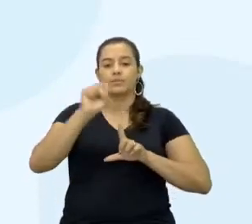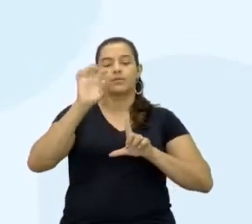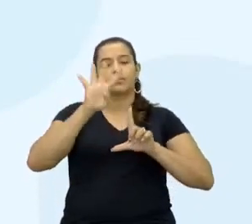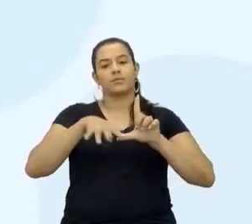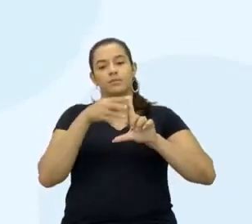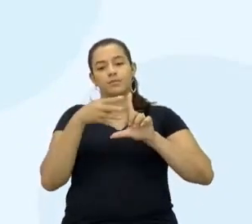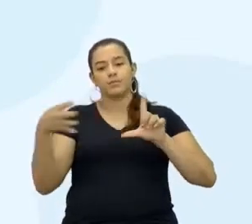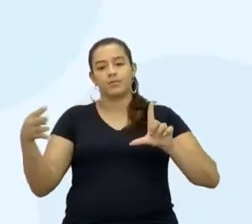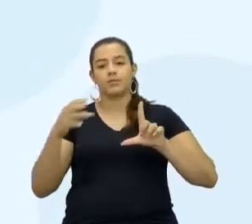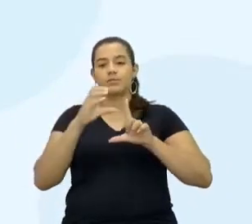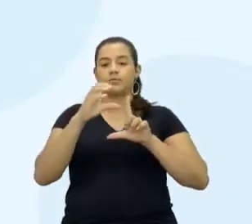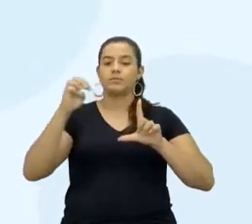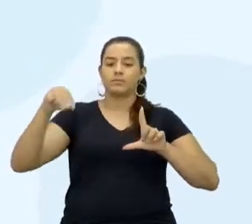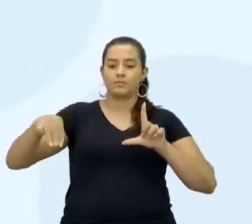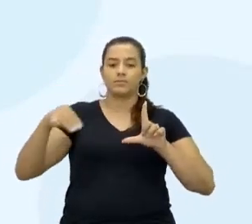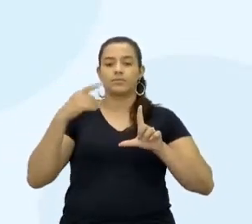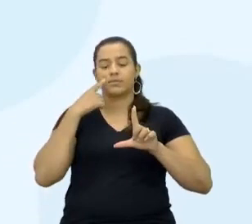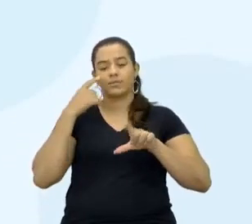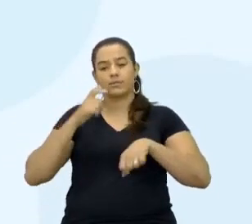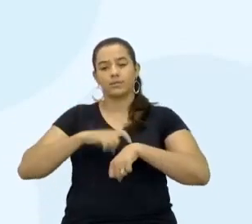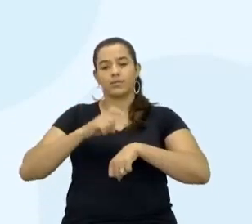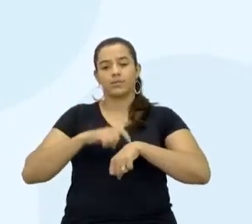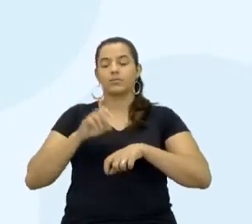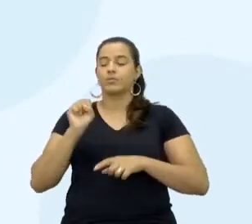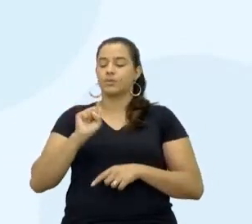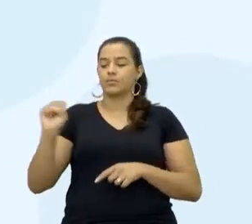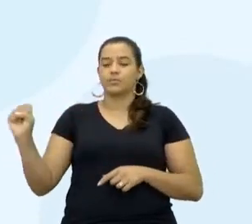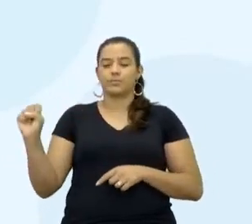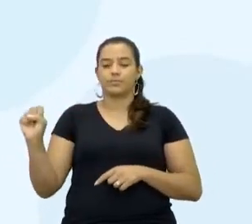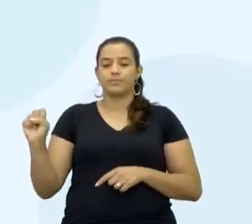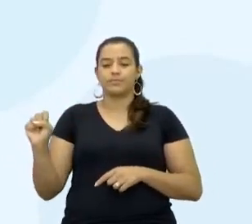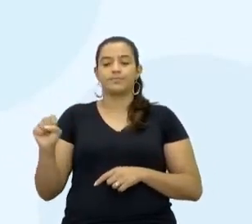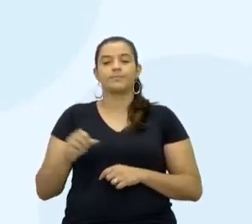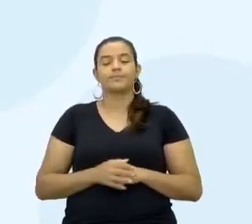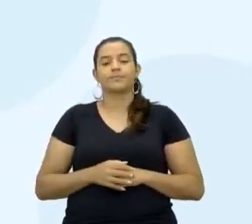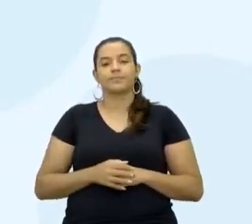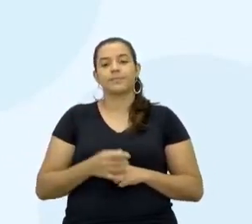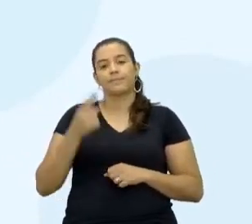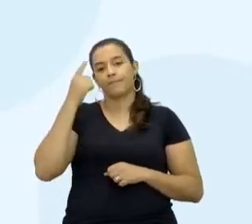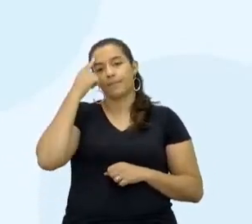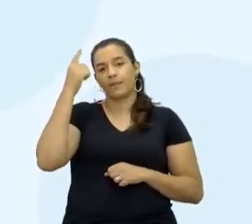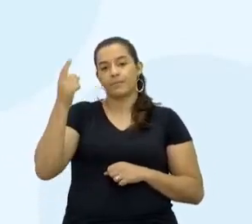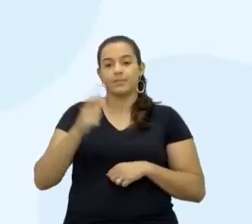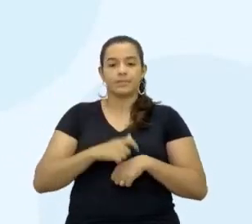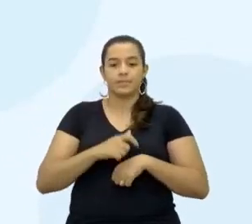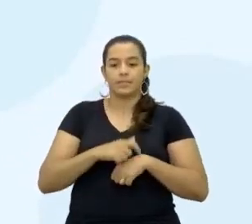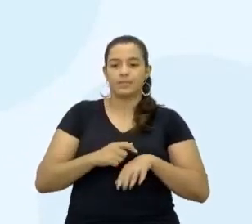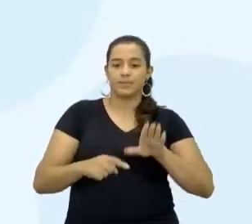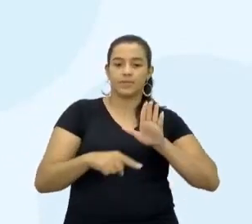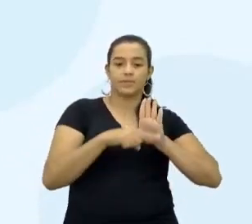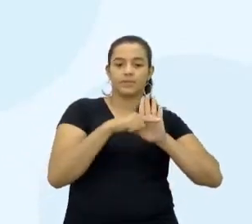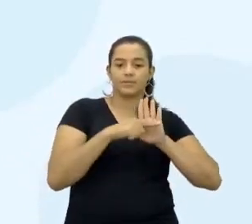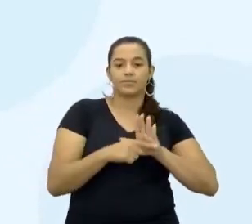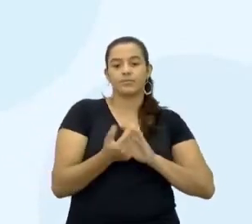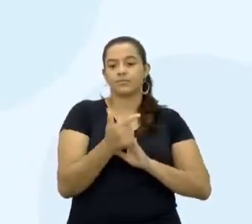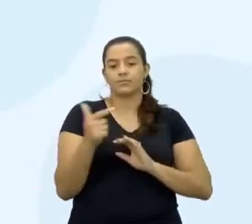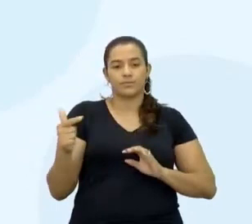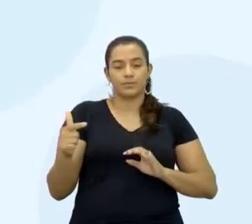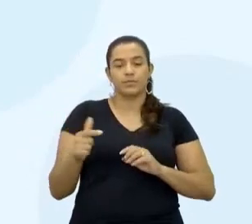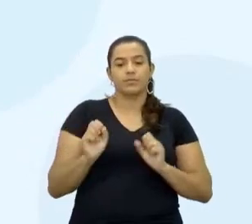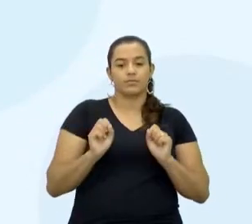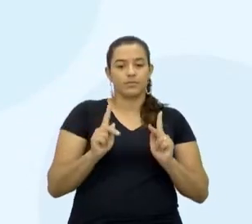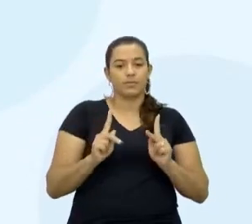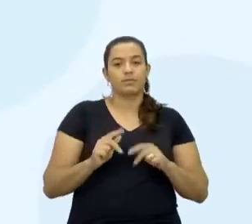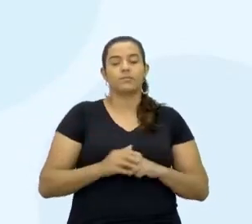dados em centímetros e o nosso tempo em segundos. Lembrando que a gente não tem tempo negativo, então começa daqui para lá, tá